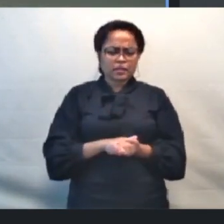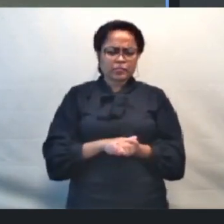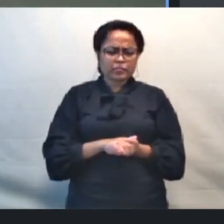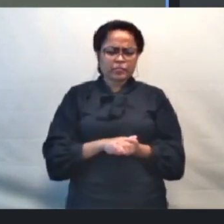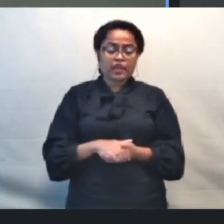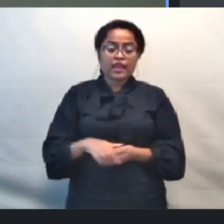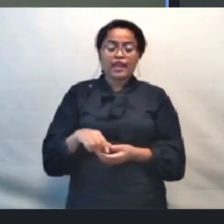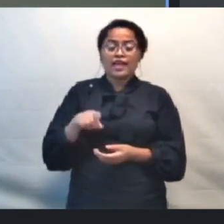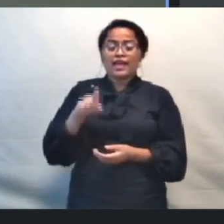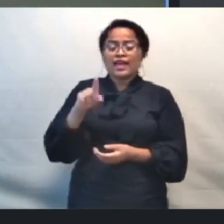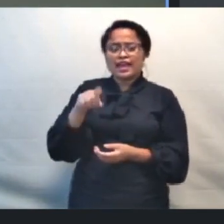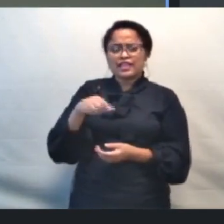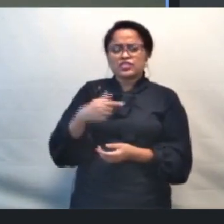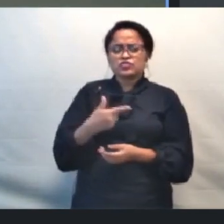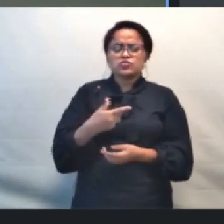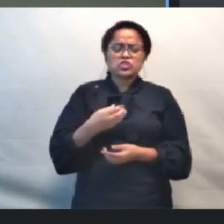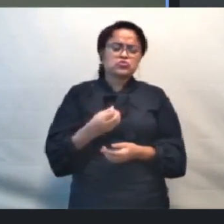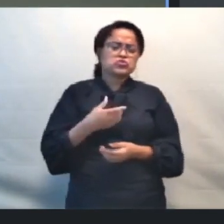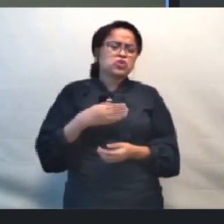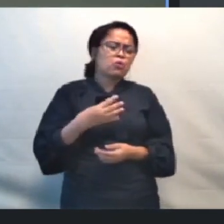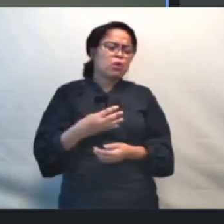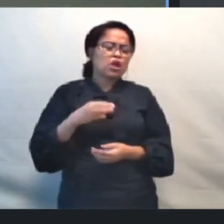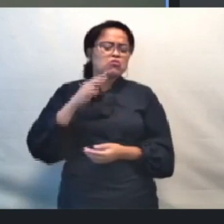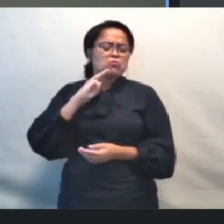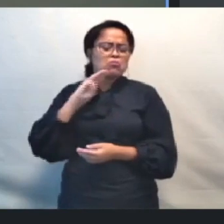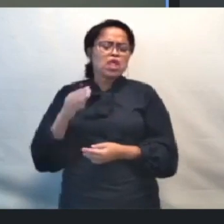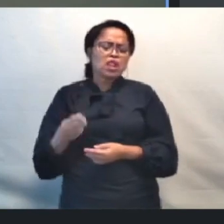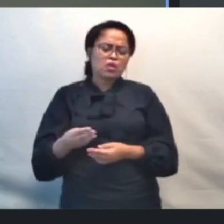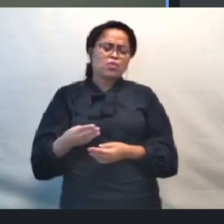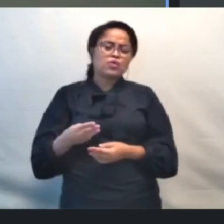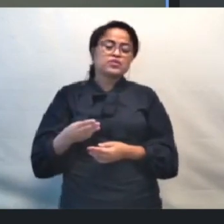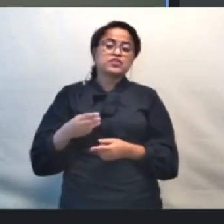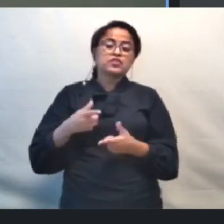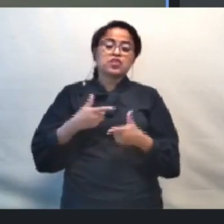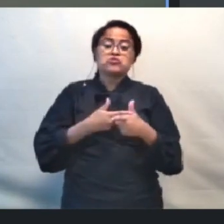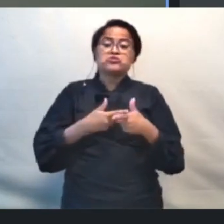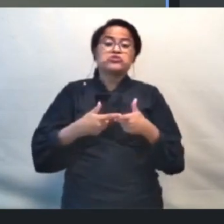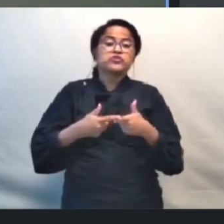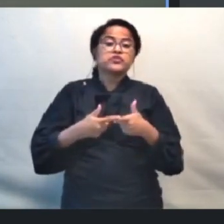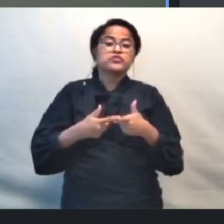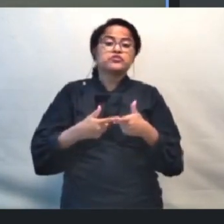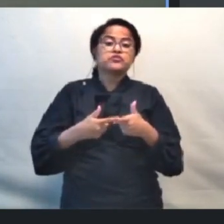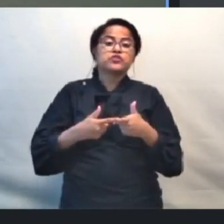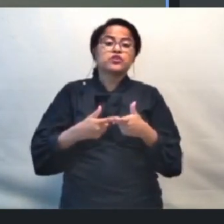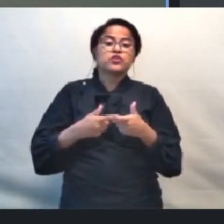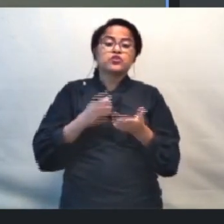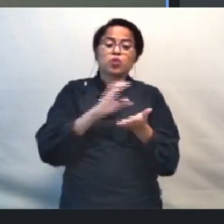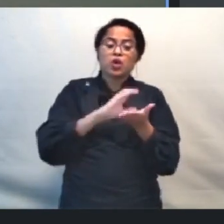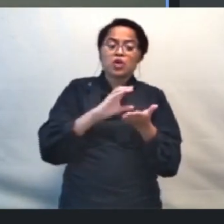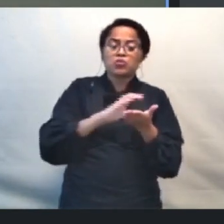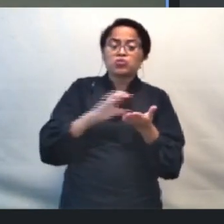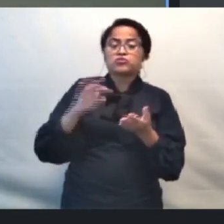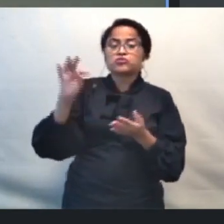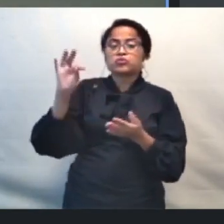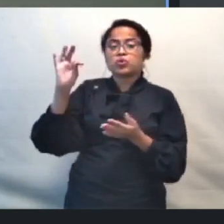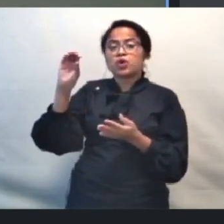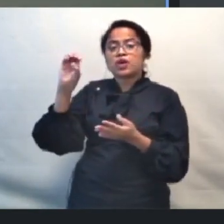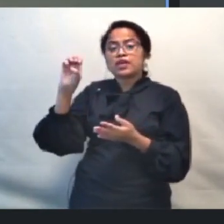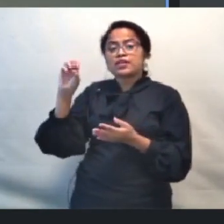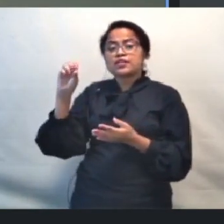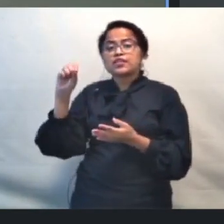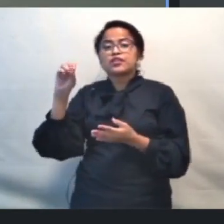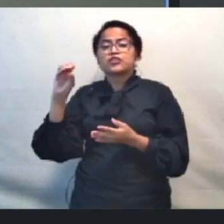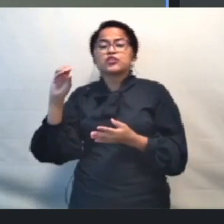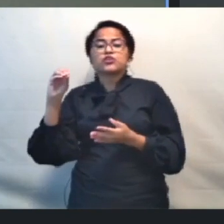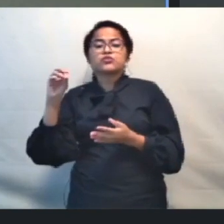Esses 104 milhões de reais, eles estão divididos entre os recursos do Tesouro, né, aqueles recursos que nós temos